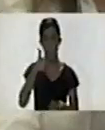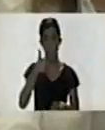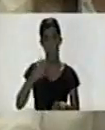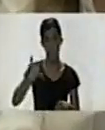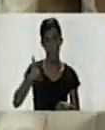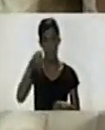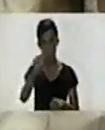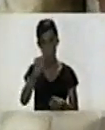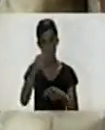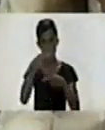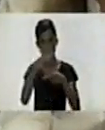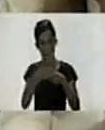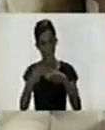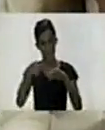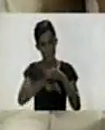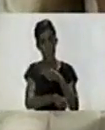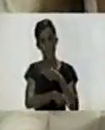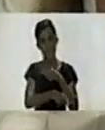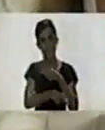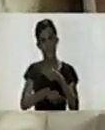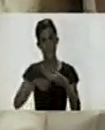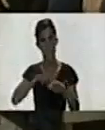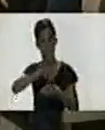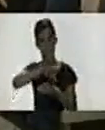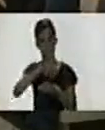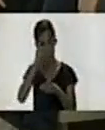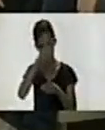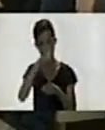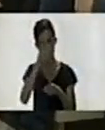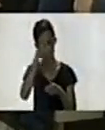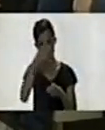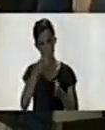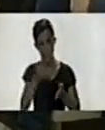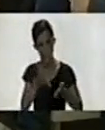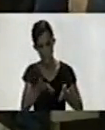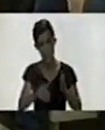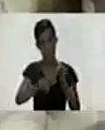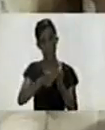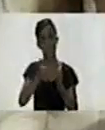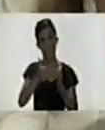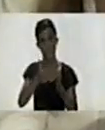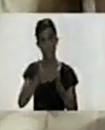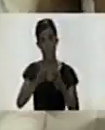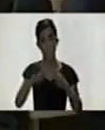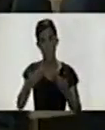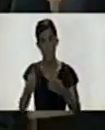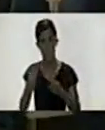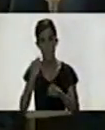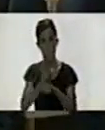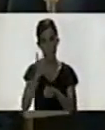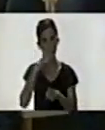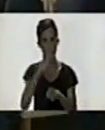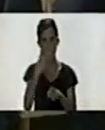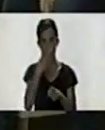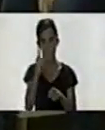Aos 8 anos de idade, eu machuquei um corte muito profundo. Tive uma dificuldade muito grande em ter o primeiro atendimento. E quando eu